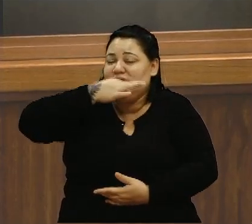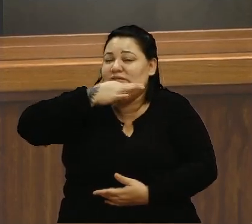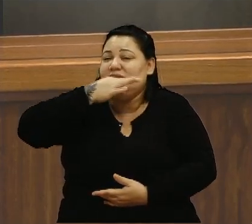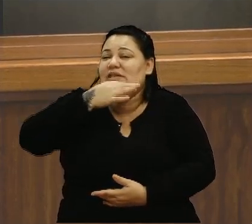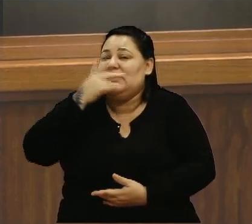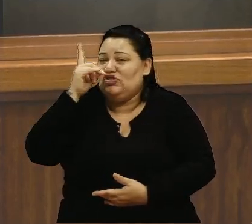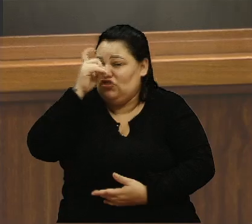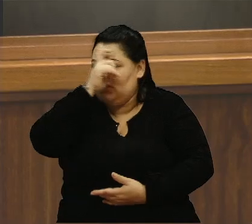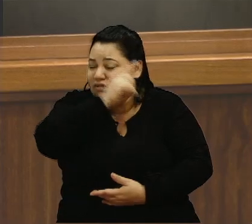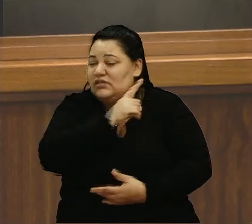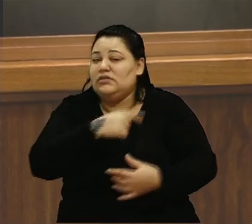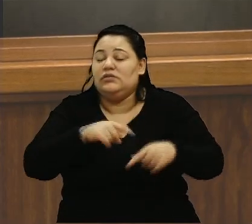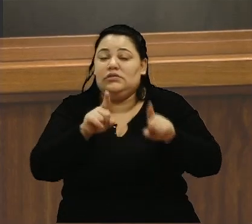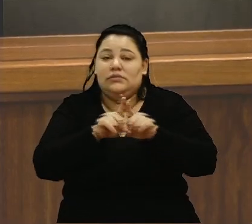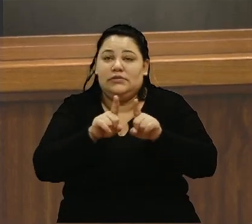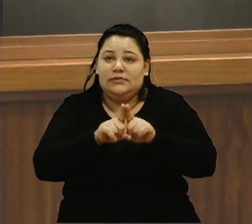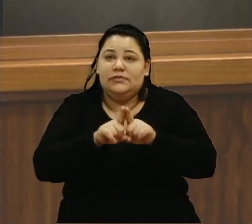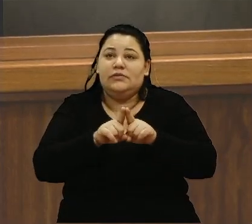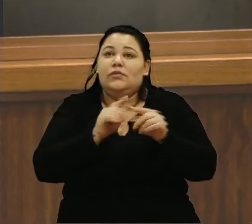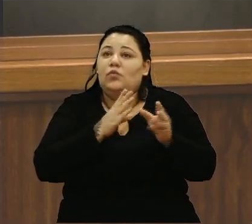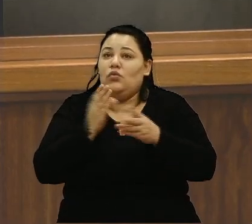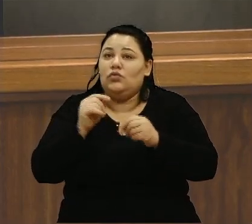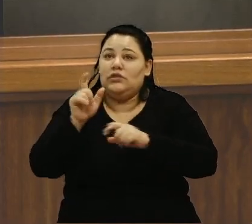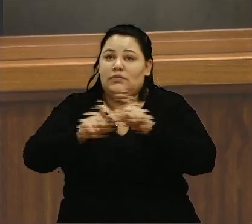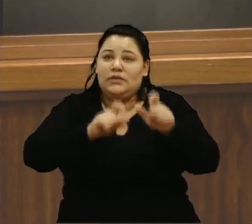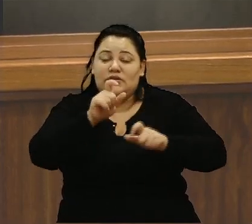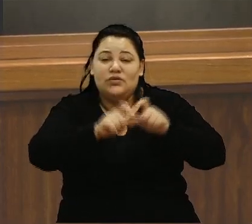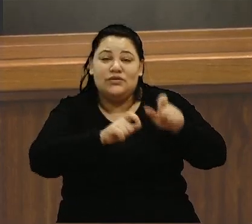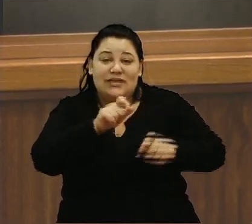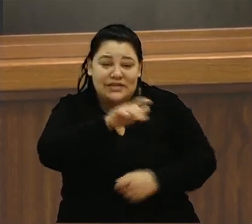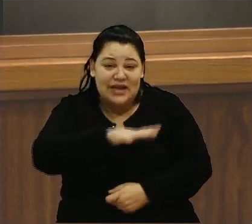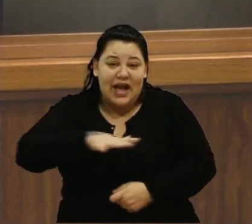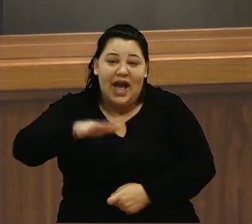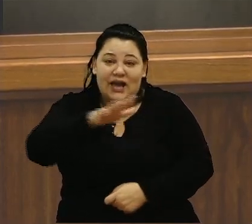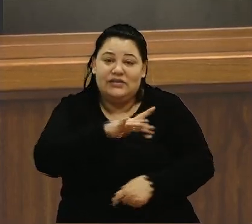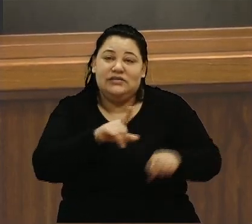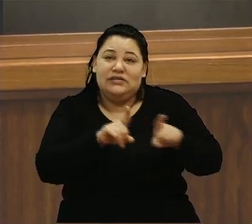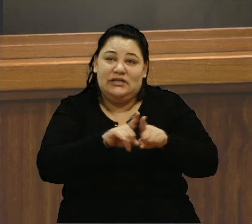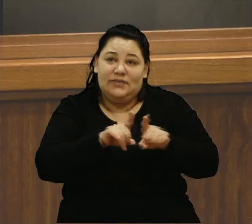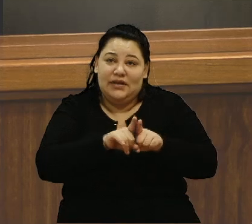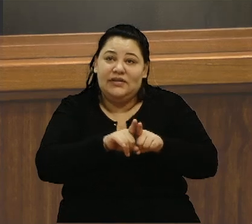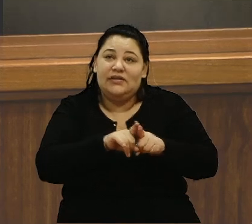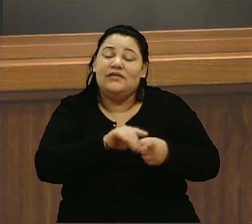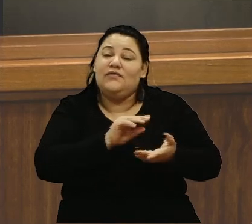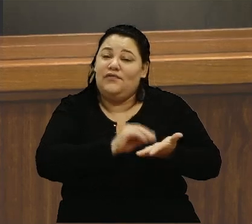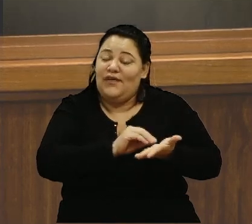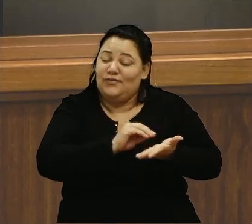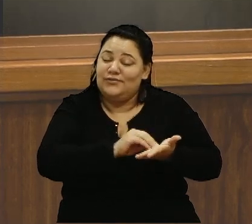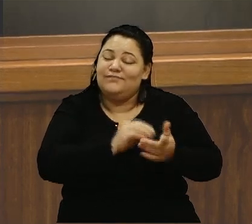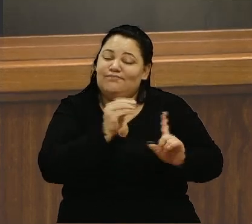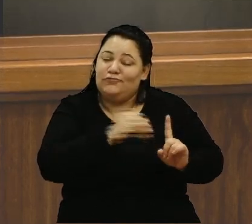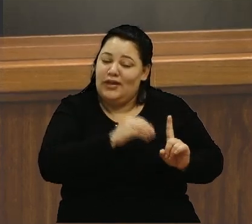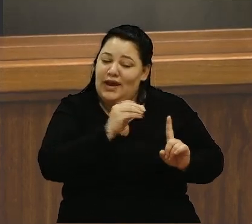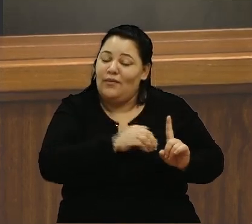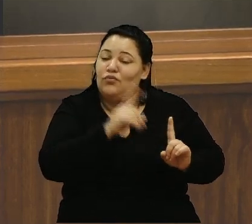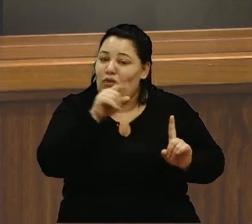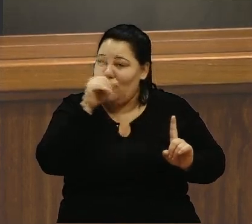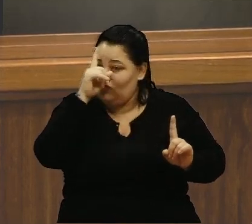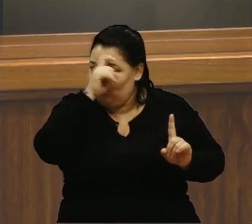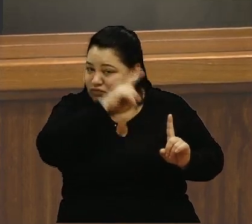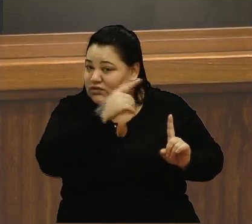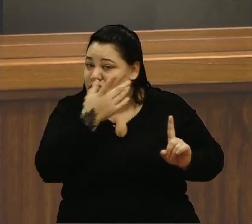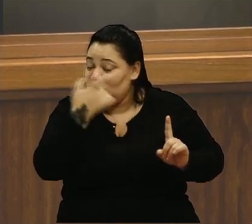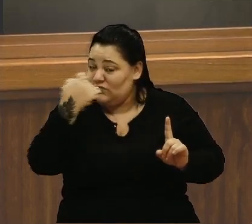inverno, a questão do frio de muita gente nessas áreas até de carência, né? E nós precisamos garantir